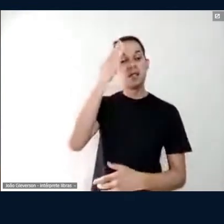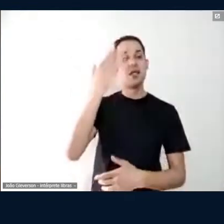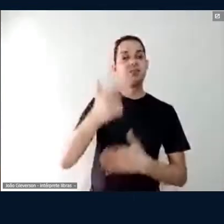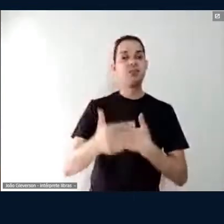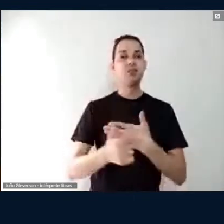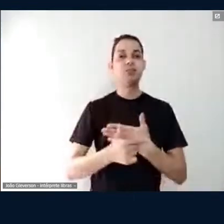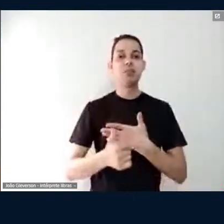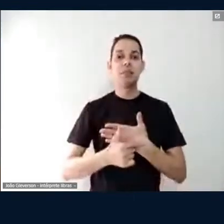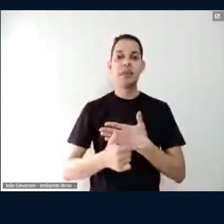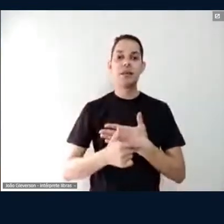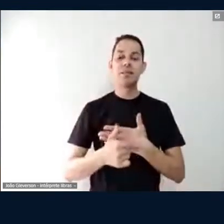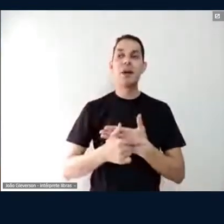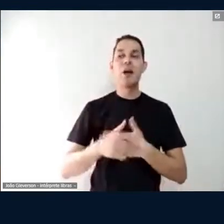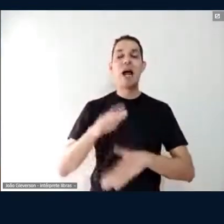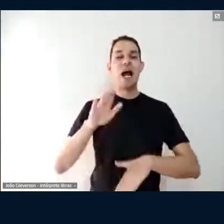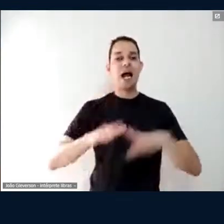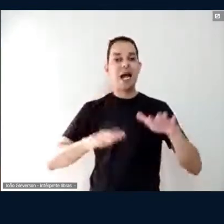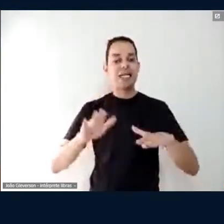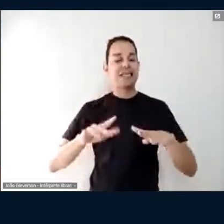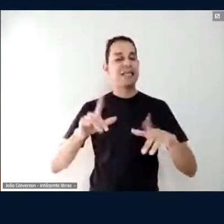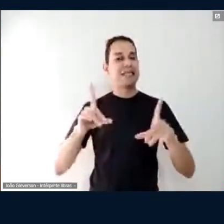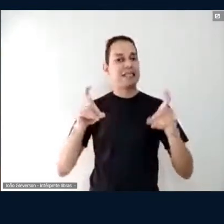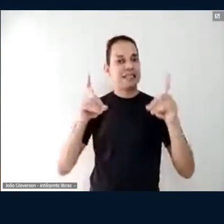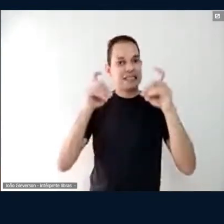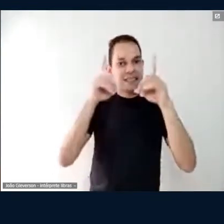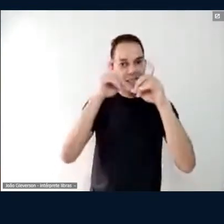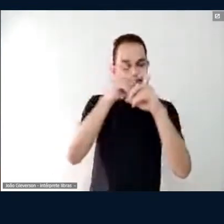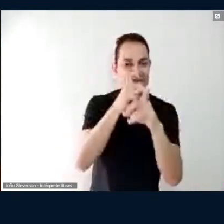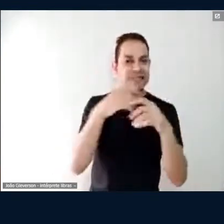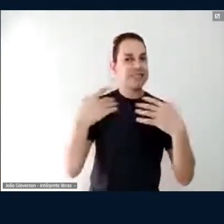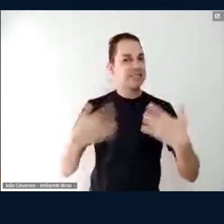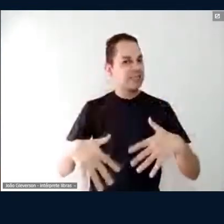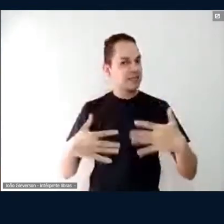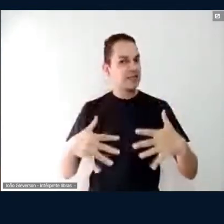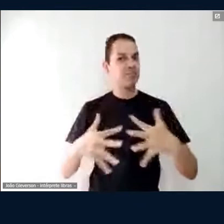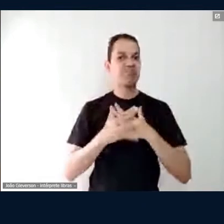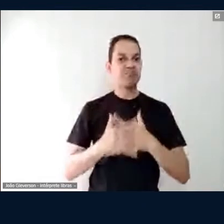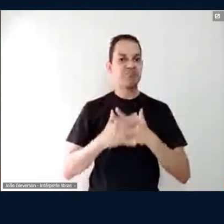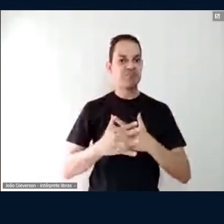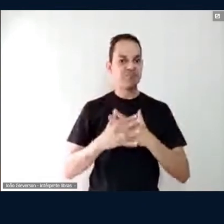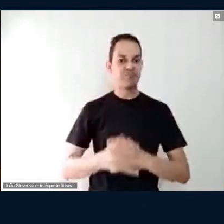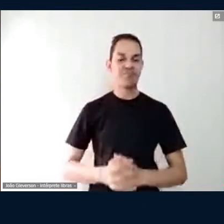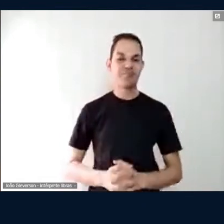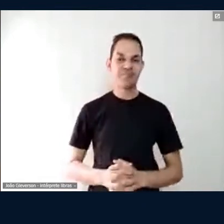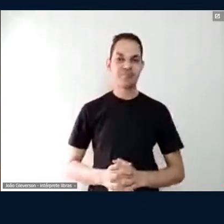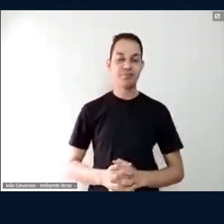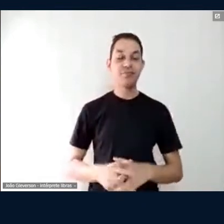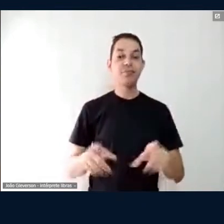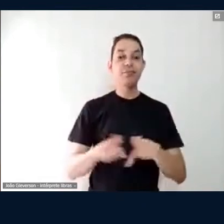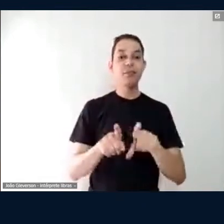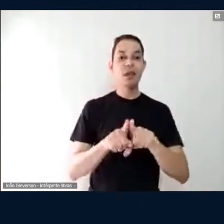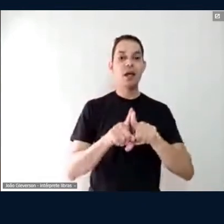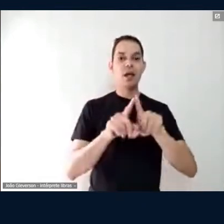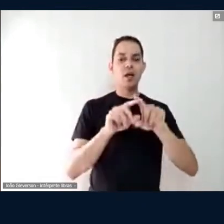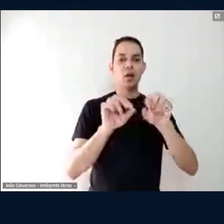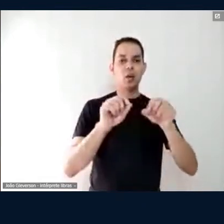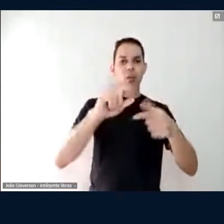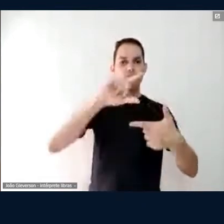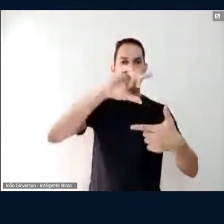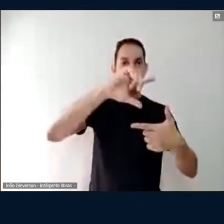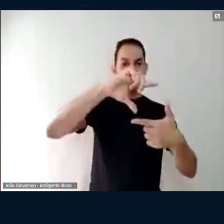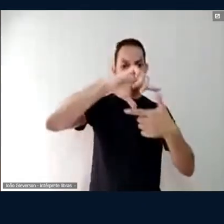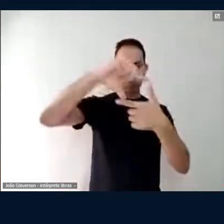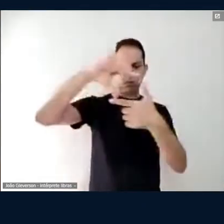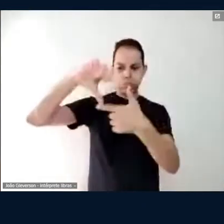é às vezes espinhoso para tratar dessas questões. Os fluxogramas apresentados na